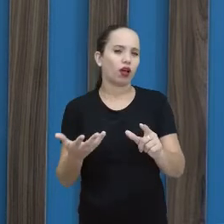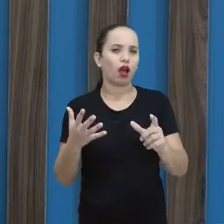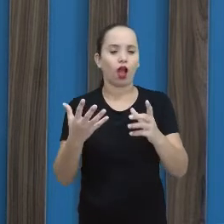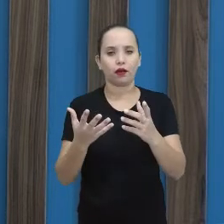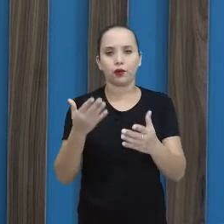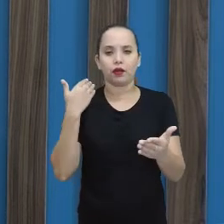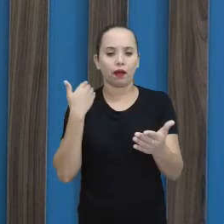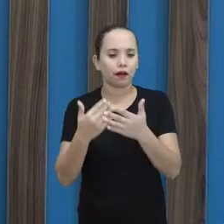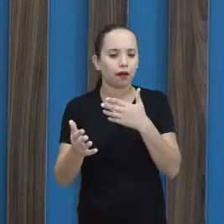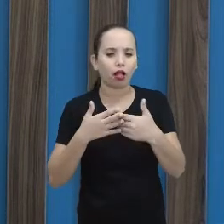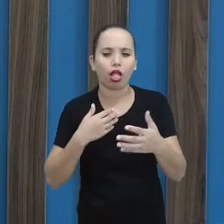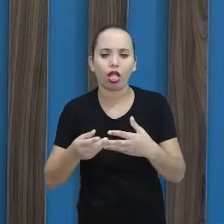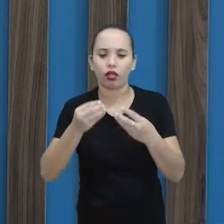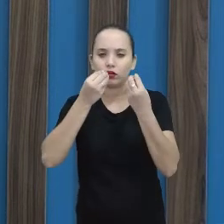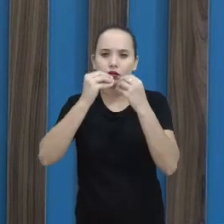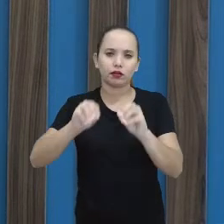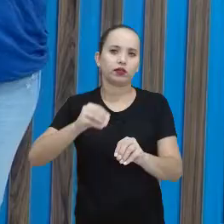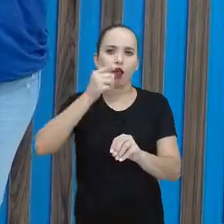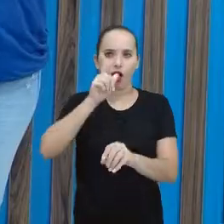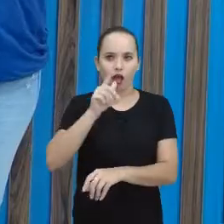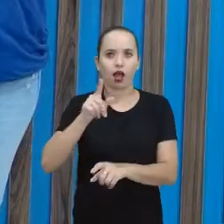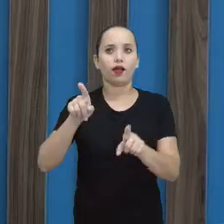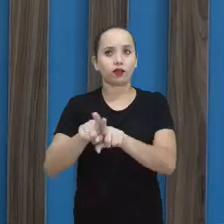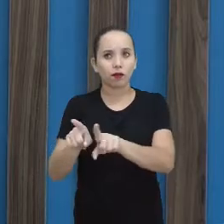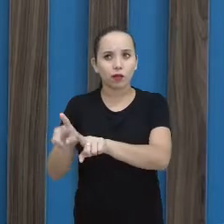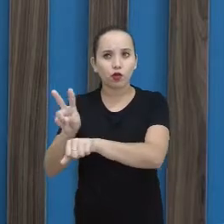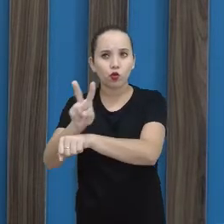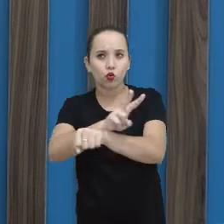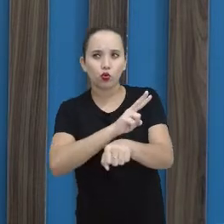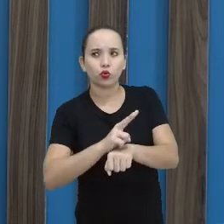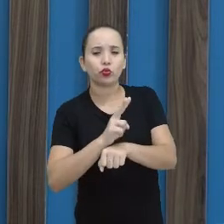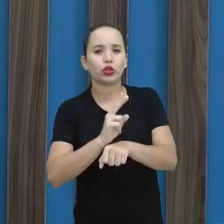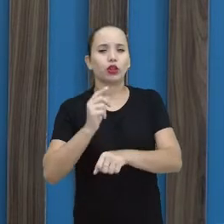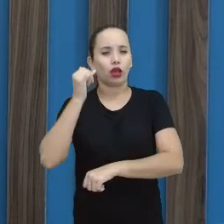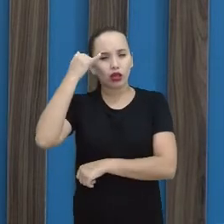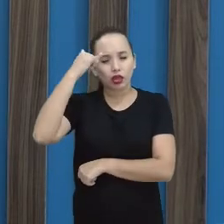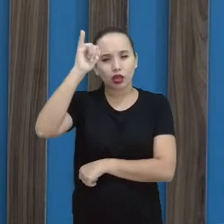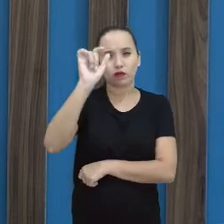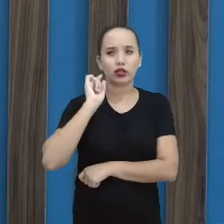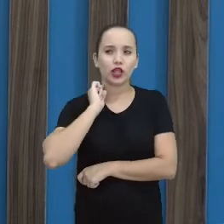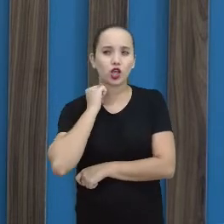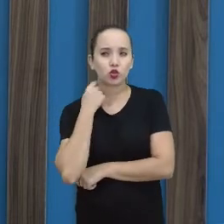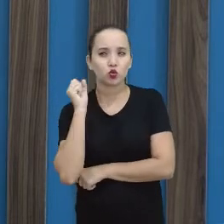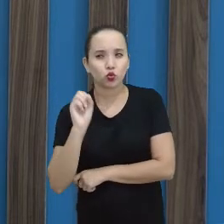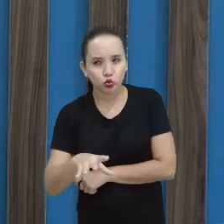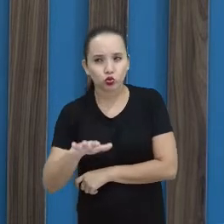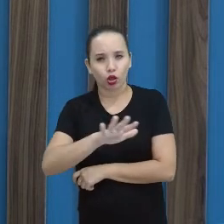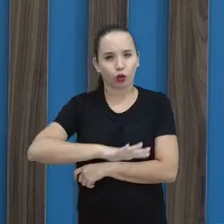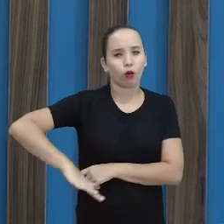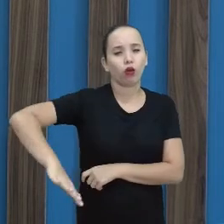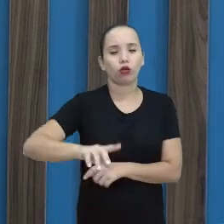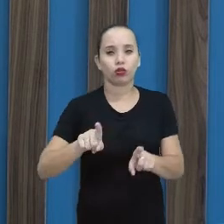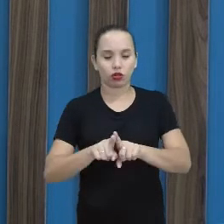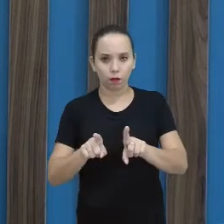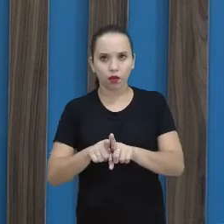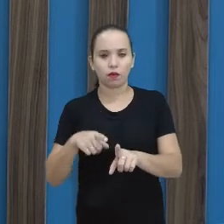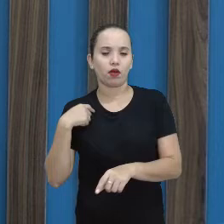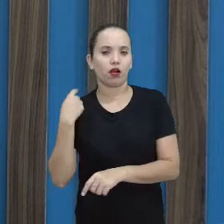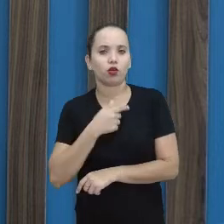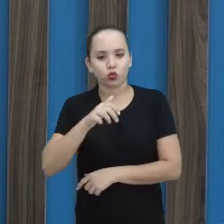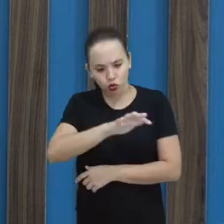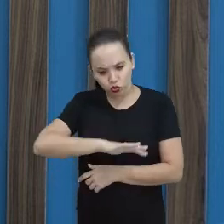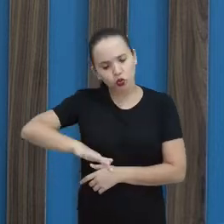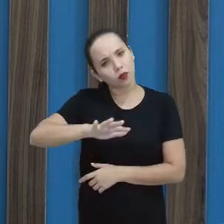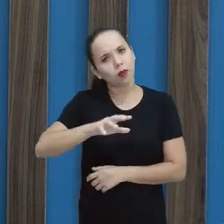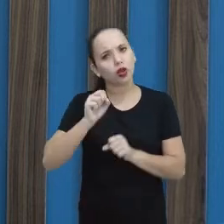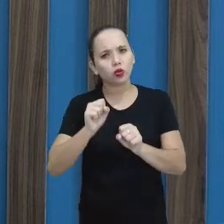Estragar menos a água, cuidar também do meio ambiente, evitar poluir mais, não é? Para que o ambiente da gente, ele realmente a gente